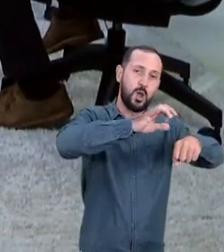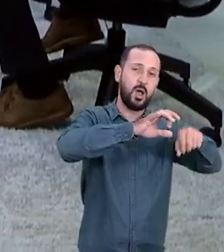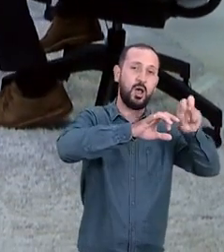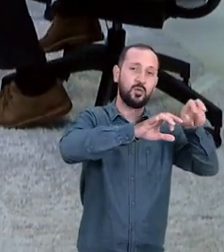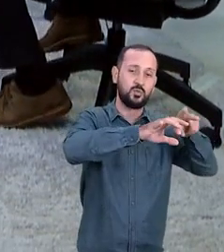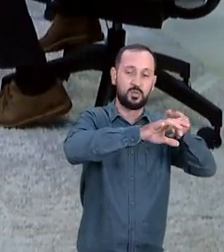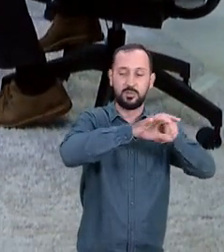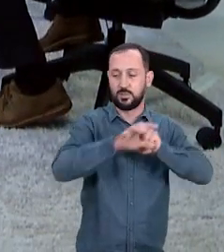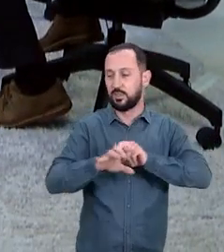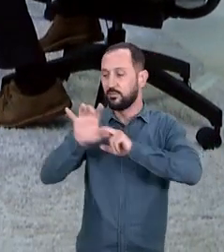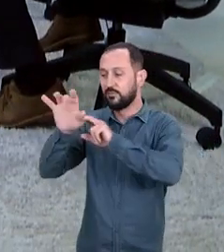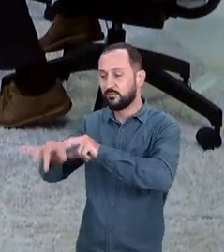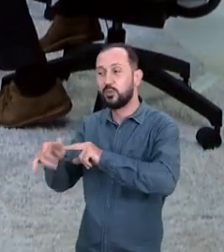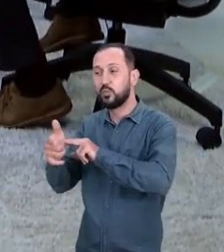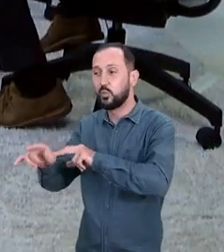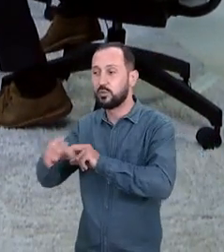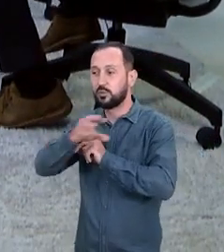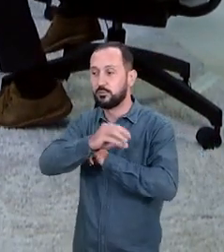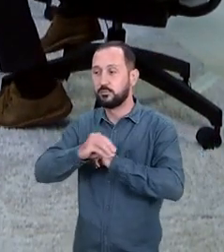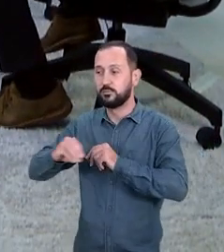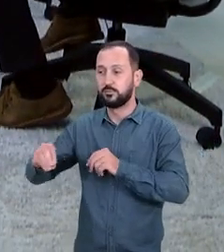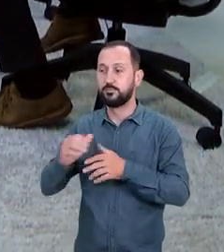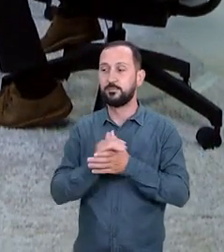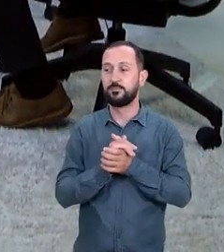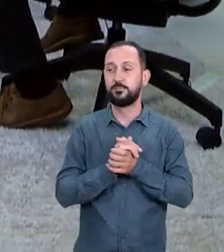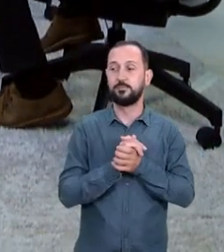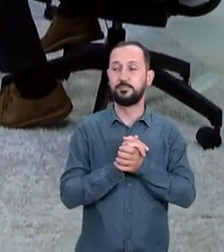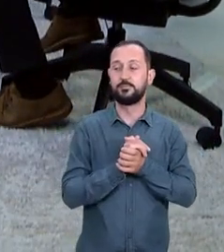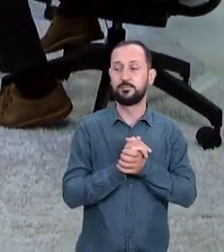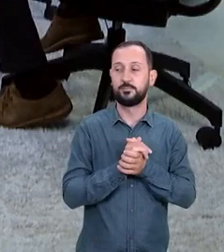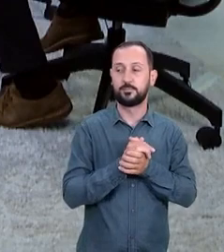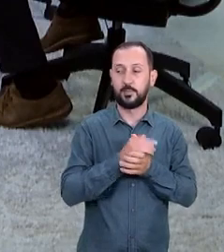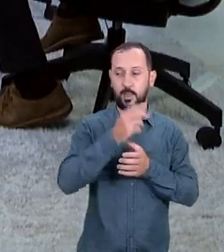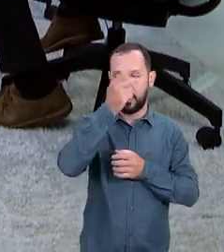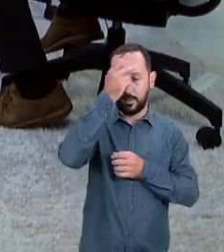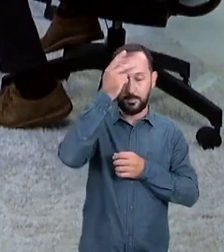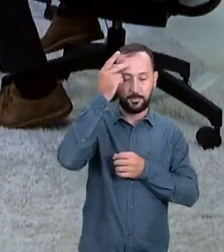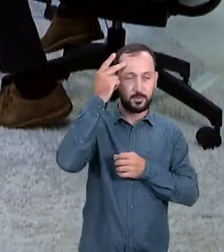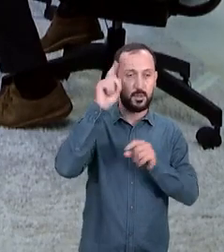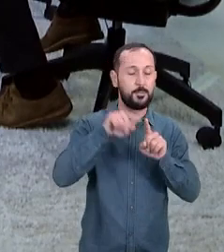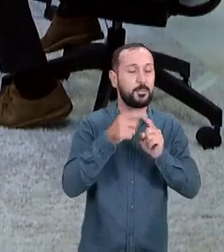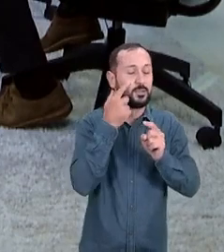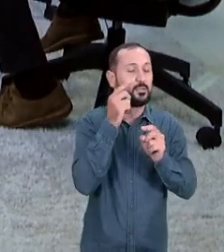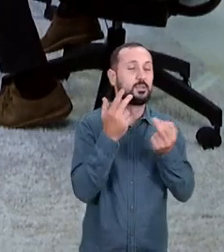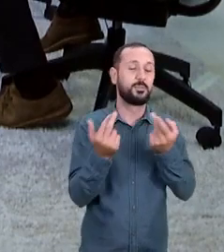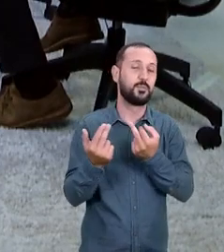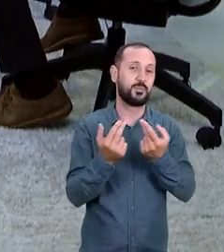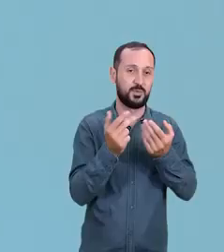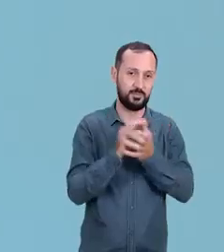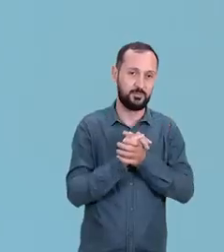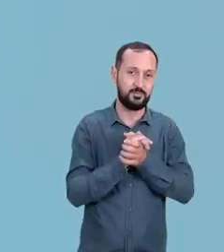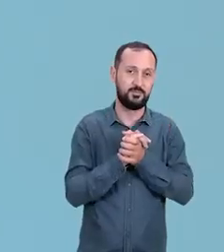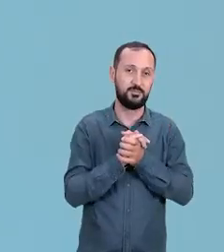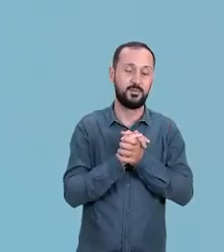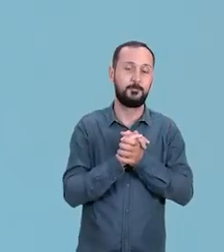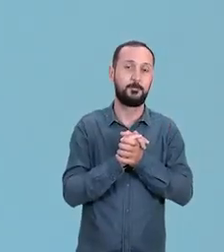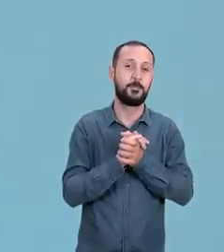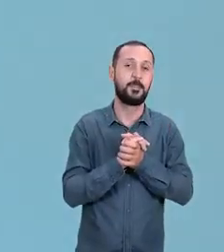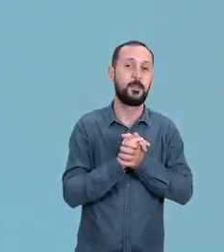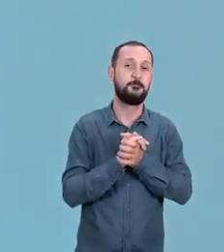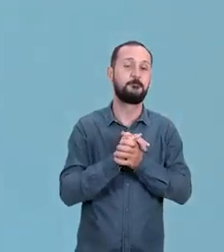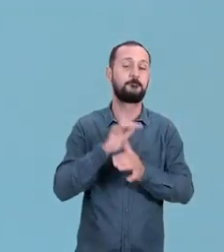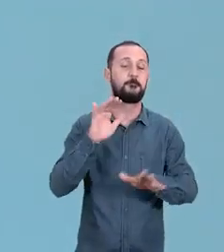processo contínuo de infecção e reinfecção. Ele infecta as pessoas, mas também ele se reinfecta, né? Então, muitas